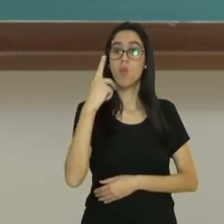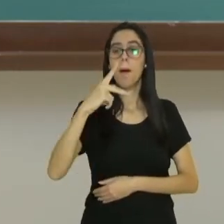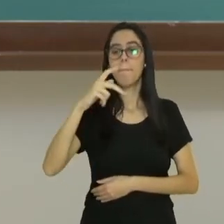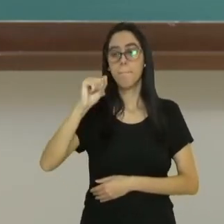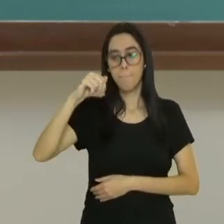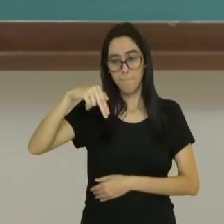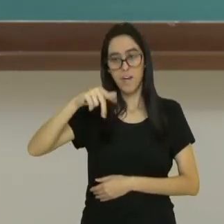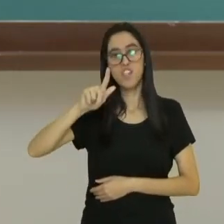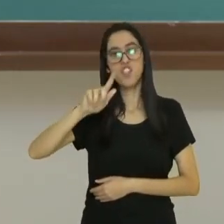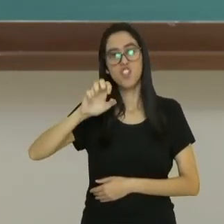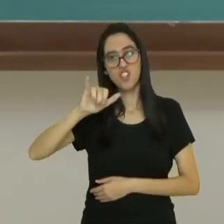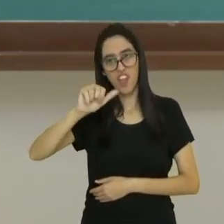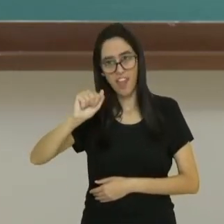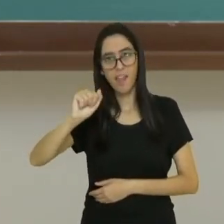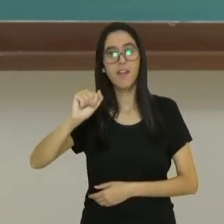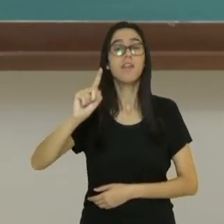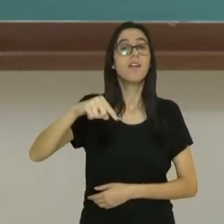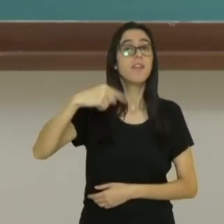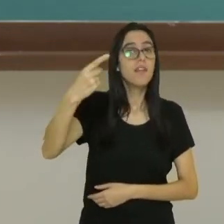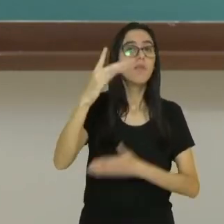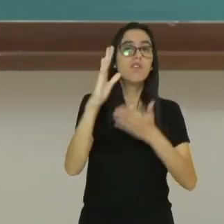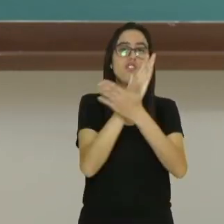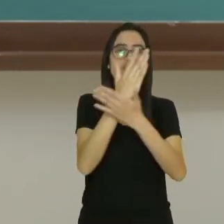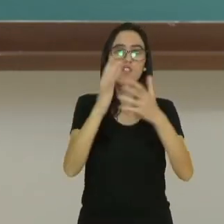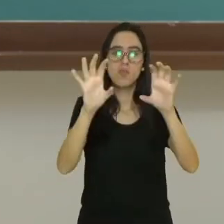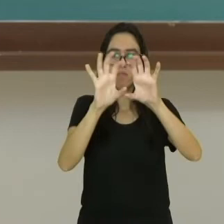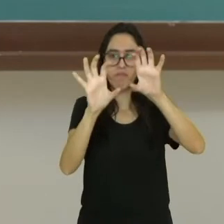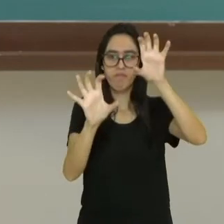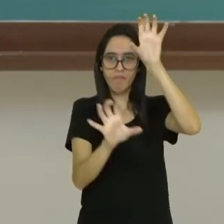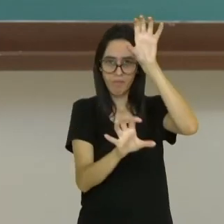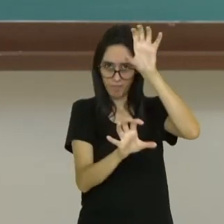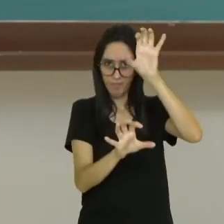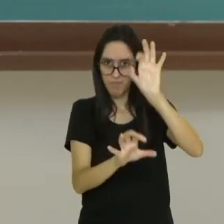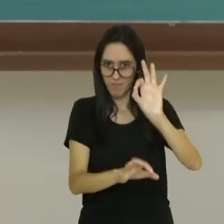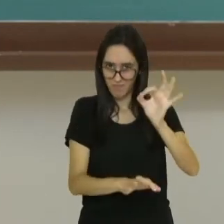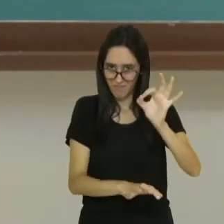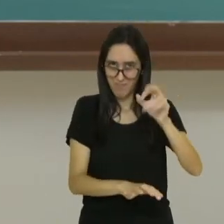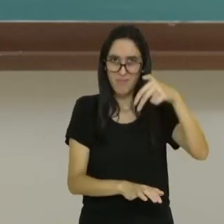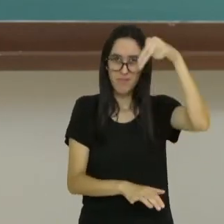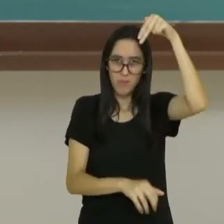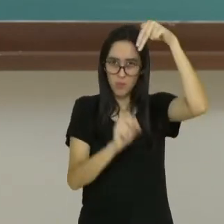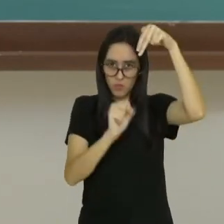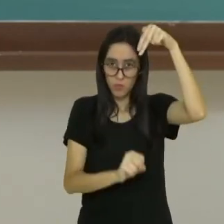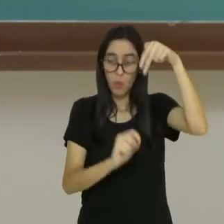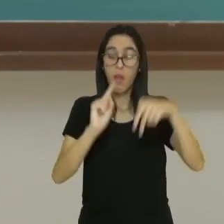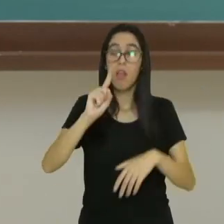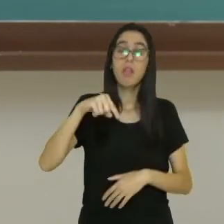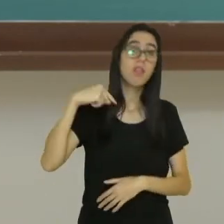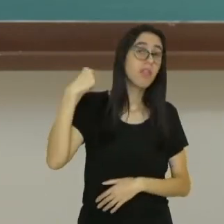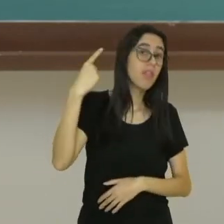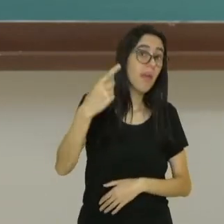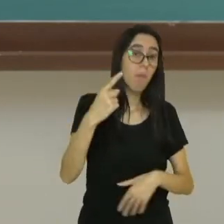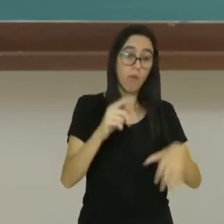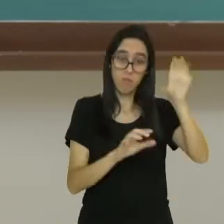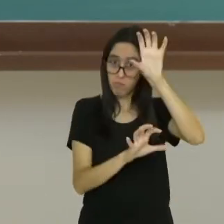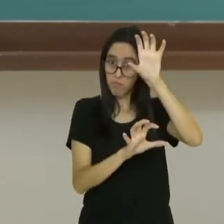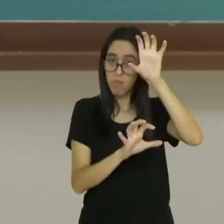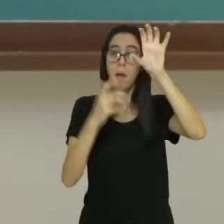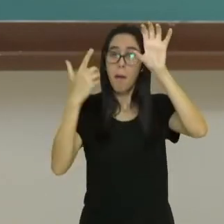Pangeia, que se dividiu em duas partes, Laurásia e Gondwana, e depois essas duas partes